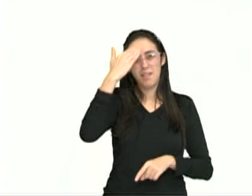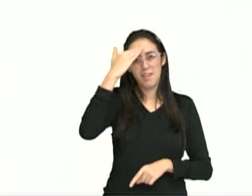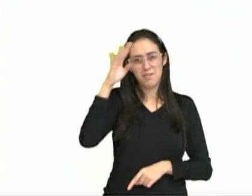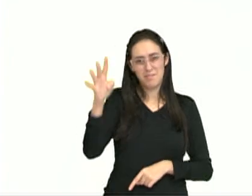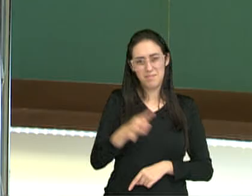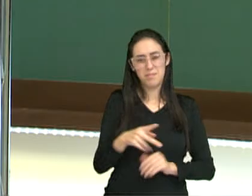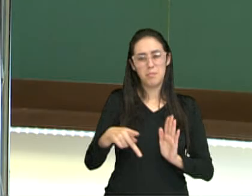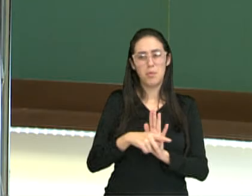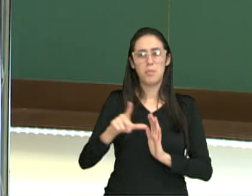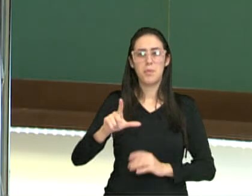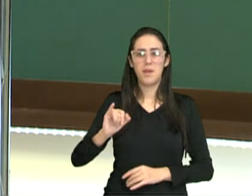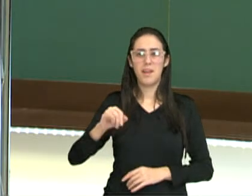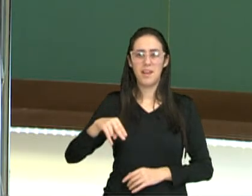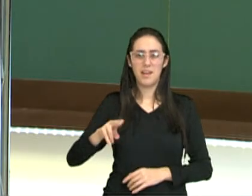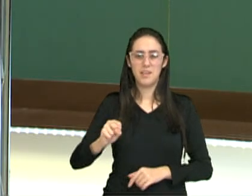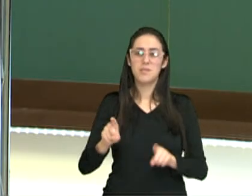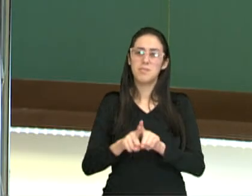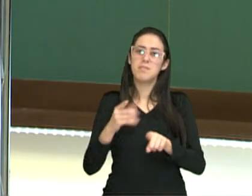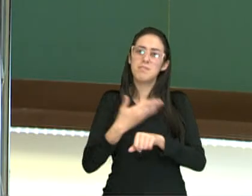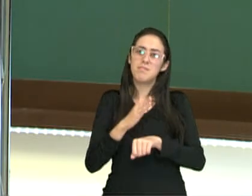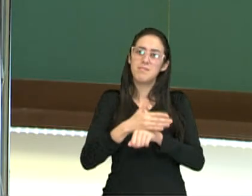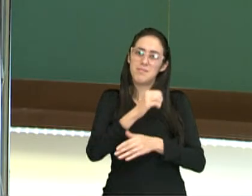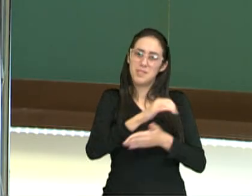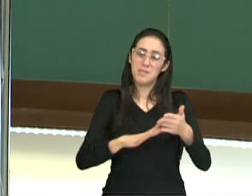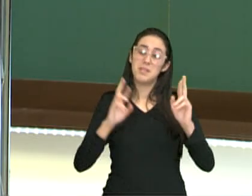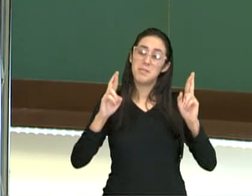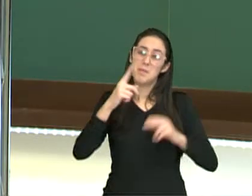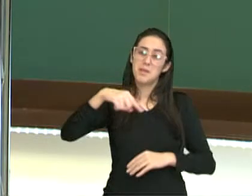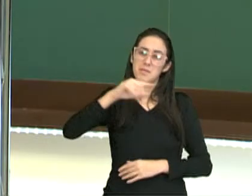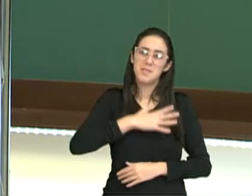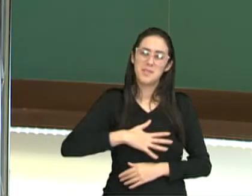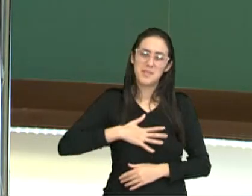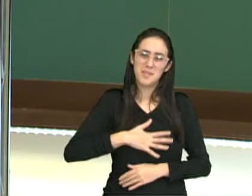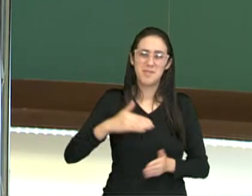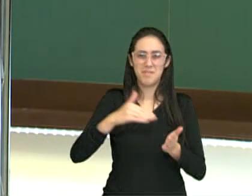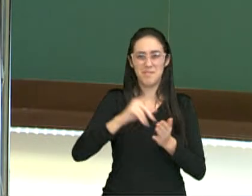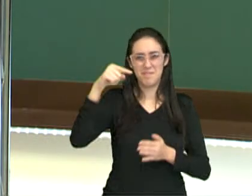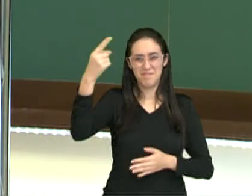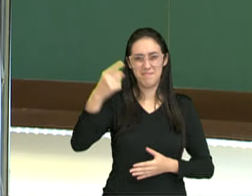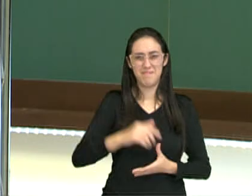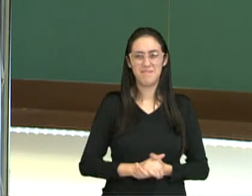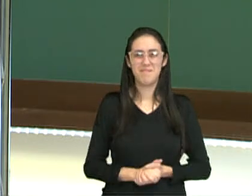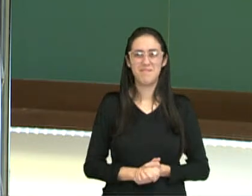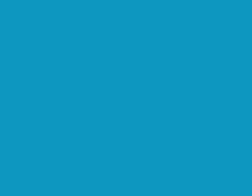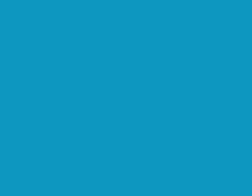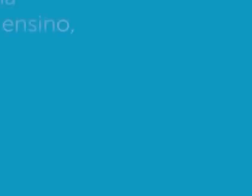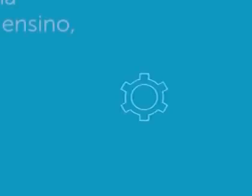e praticamos conhecimento com atividades. Espero que vocês tenham gostado e até breve!